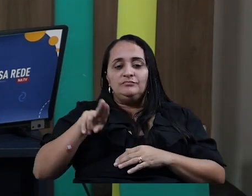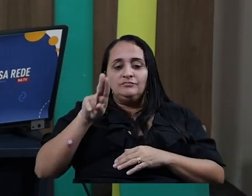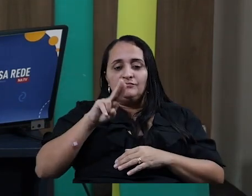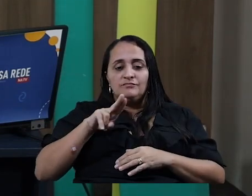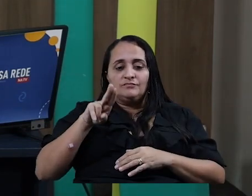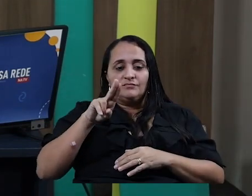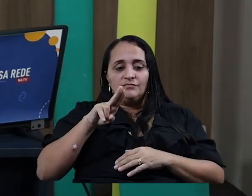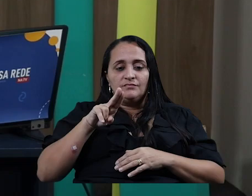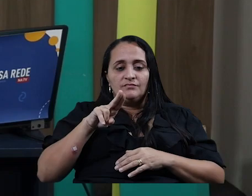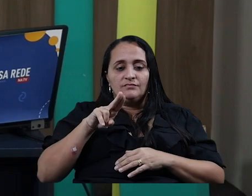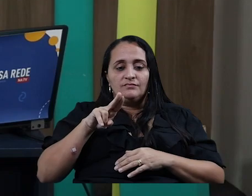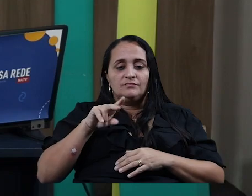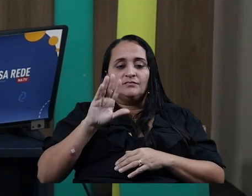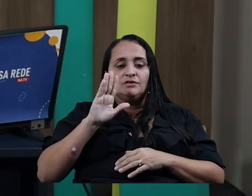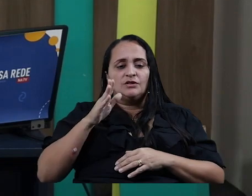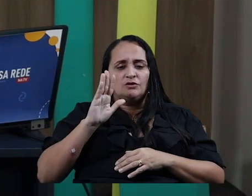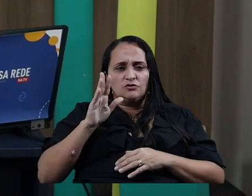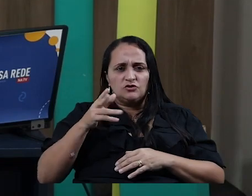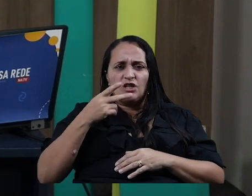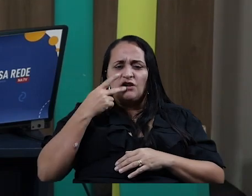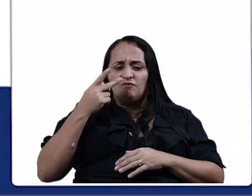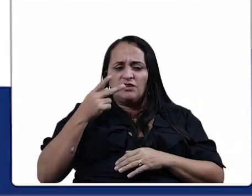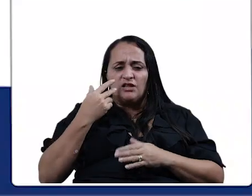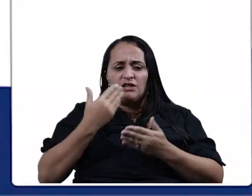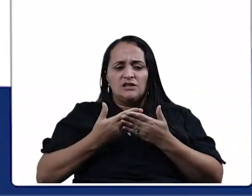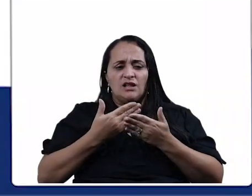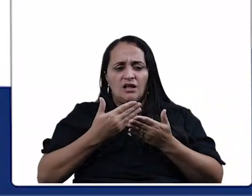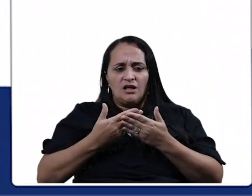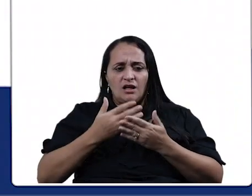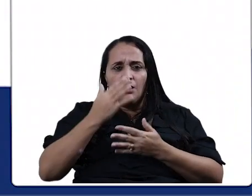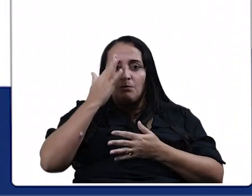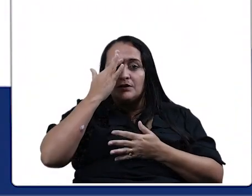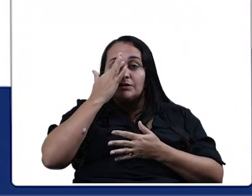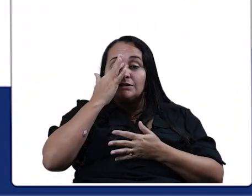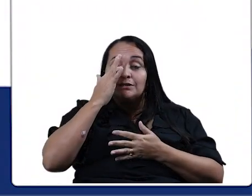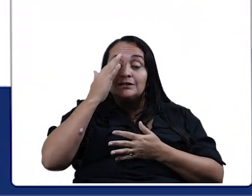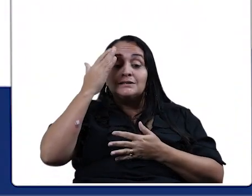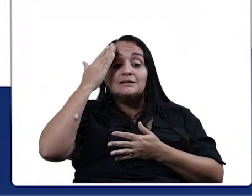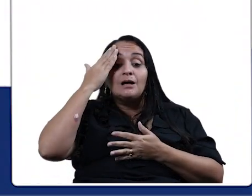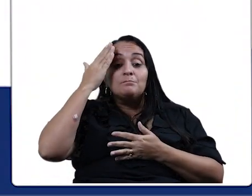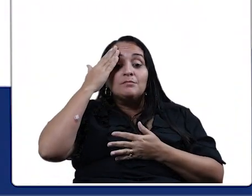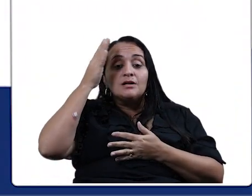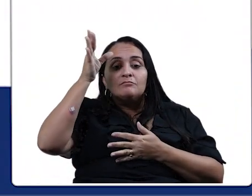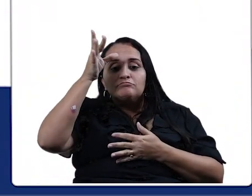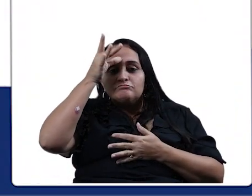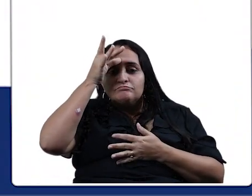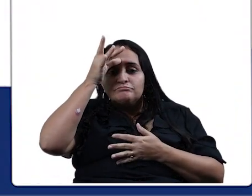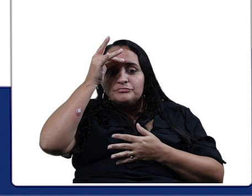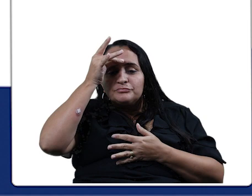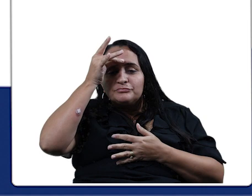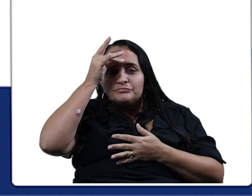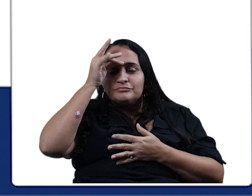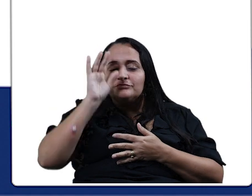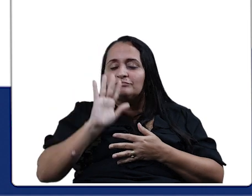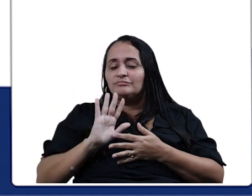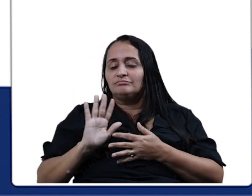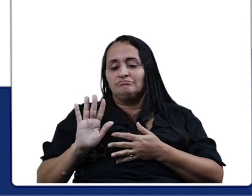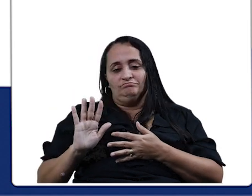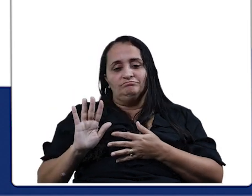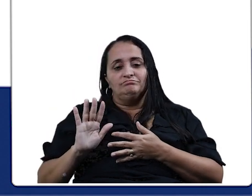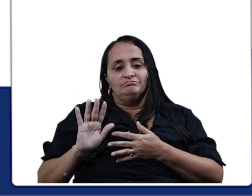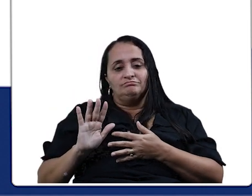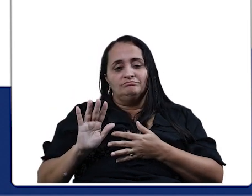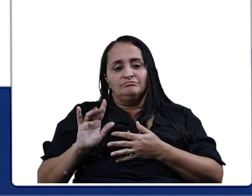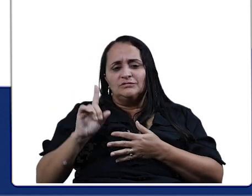E não tem para onde correr, eu falei isso na última aula, você precisa saber ele decorado. Mas não é difícil de decorar,